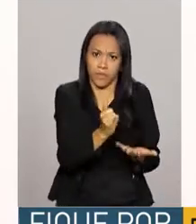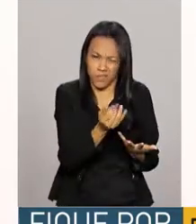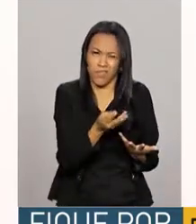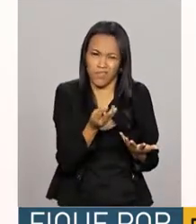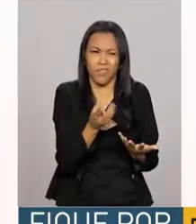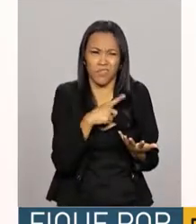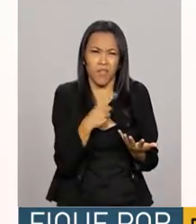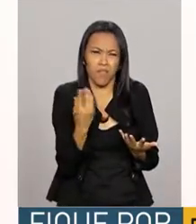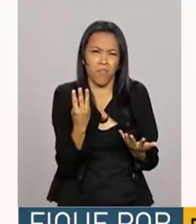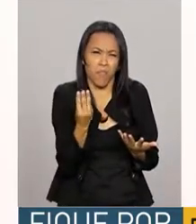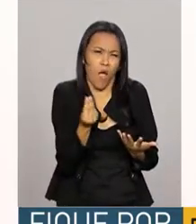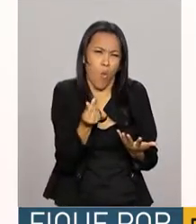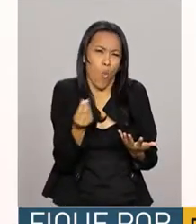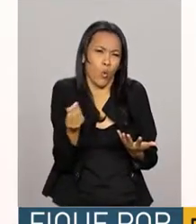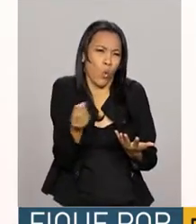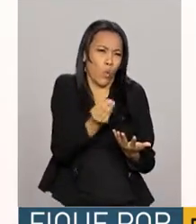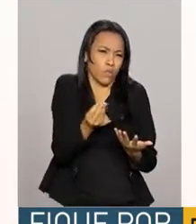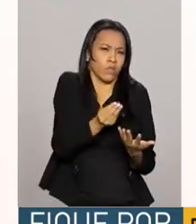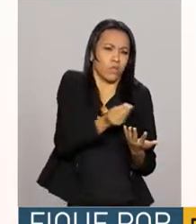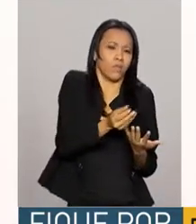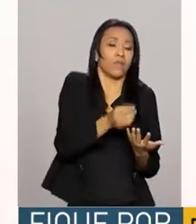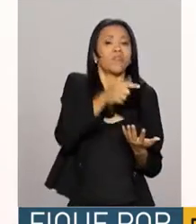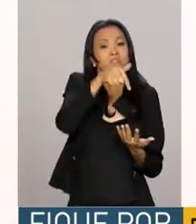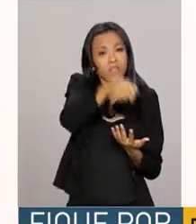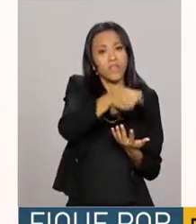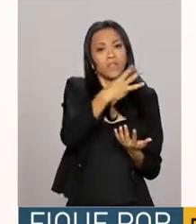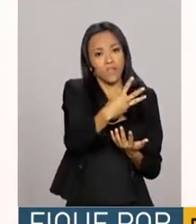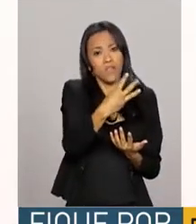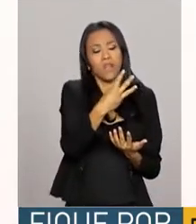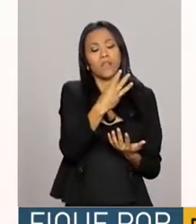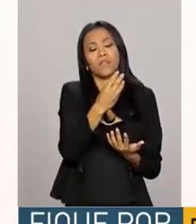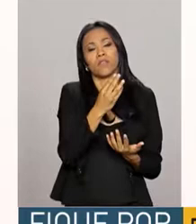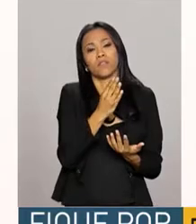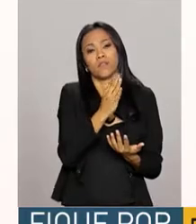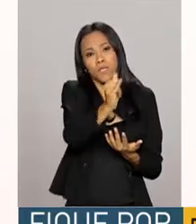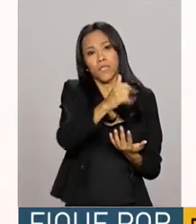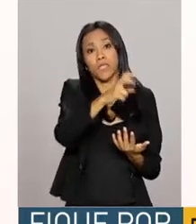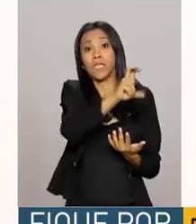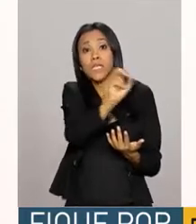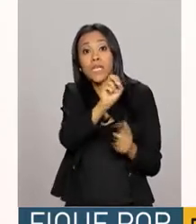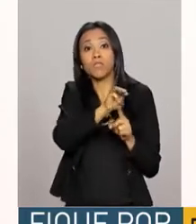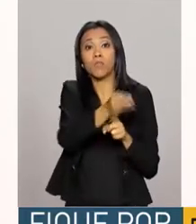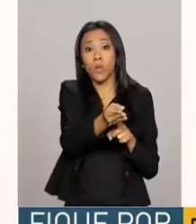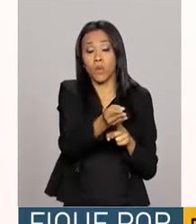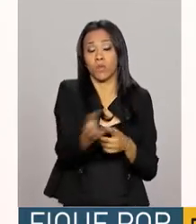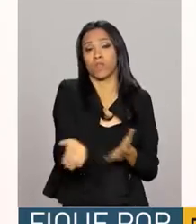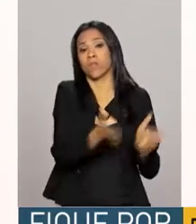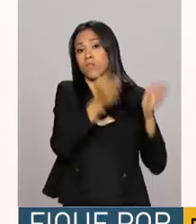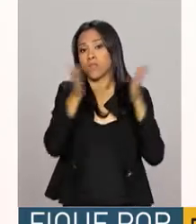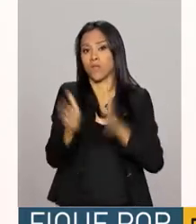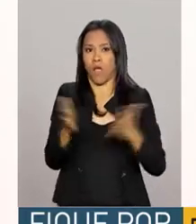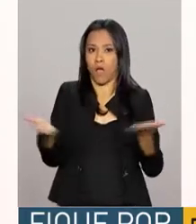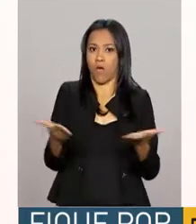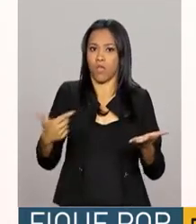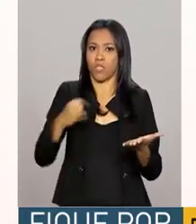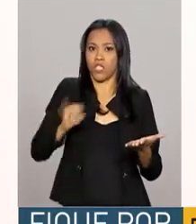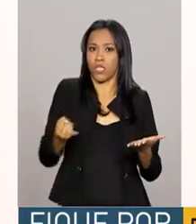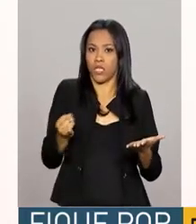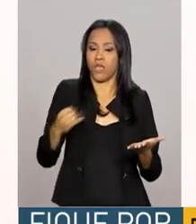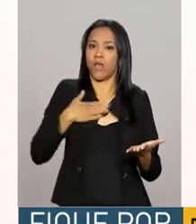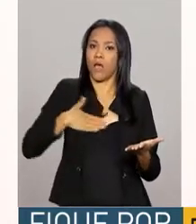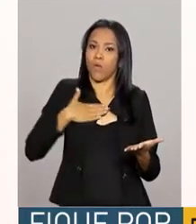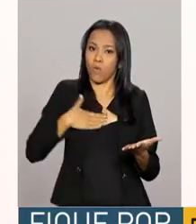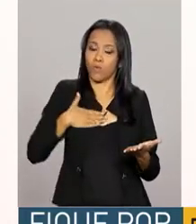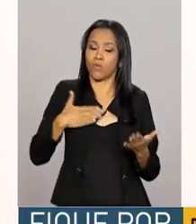quebrados e milhões não são 73 bilhões e 500 milhões mas quando você vai para o acumulado janeiro-agosto